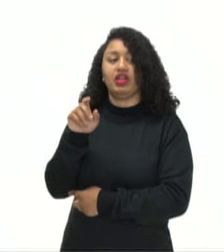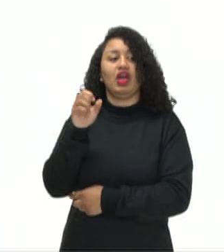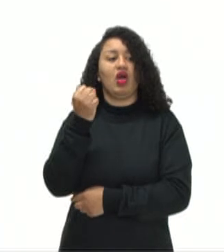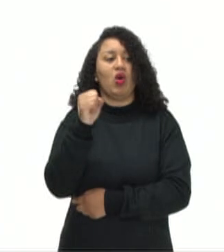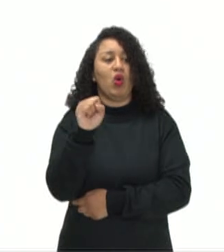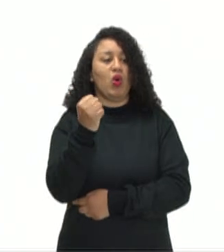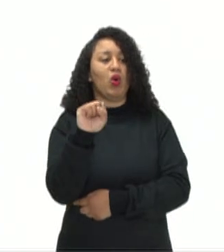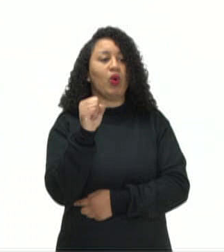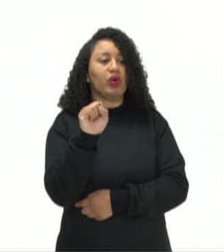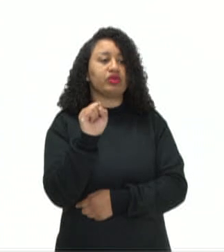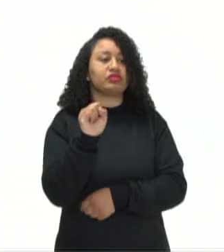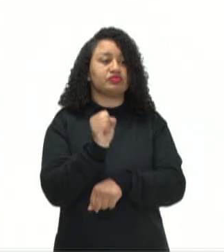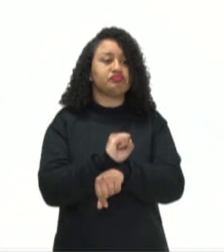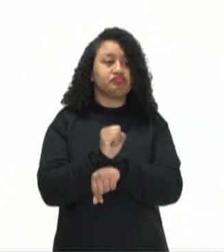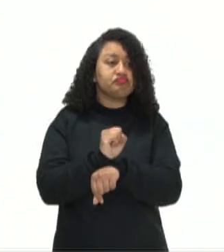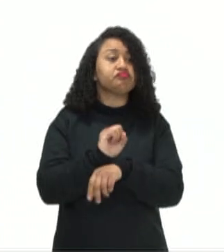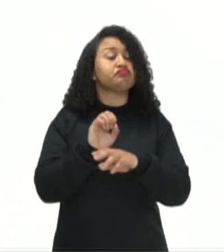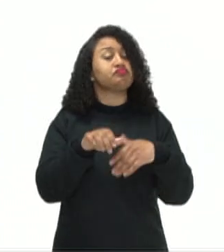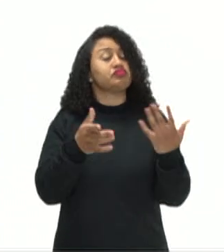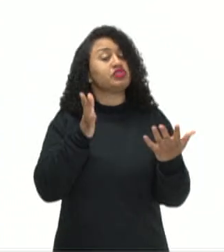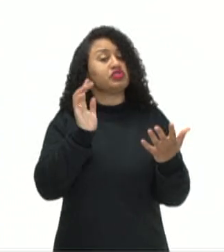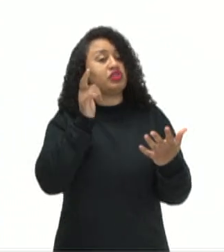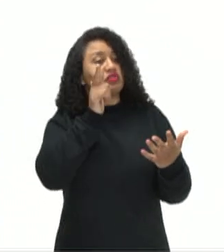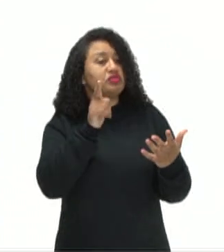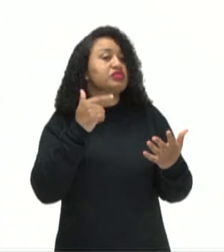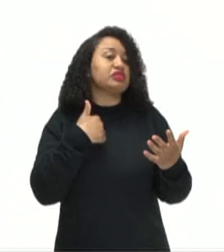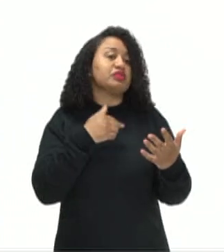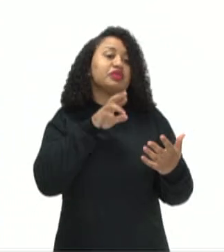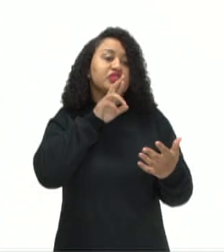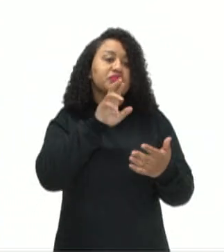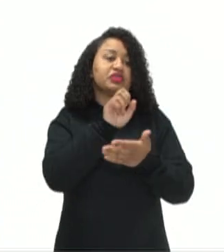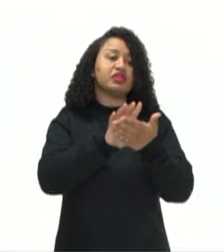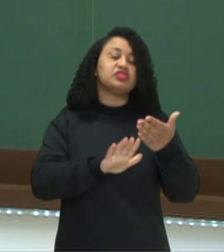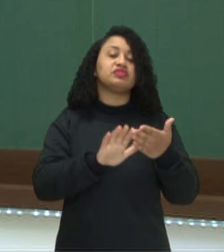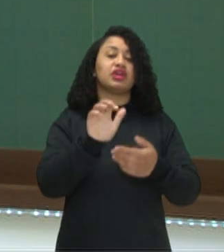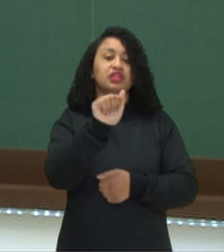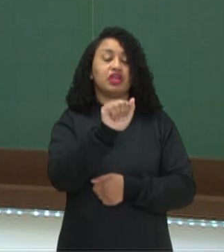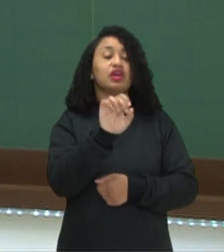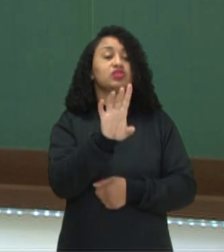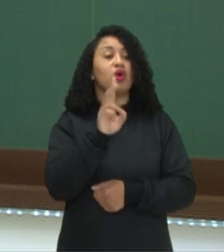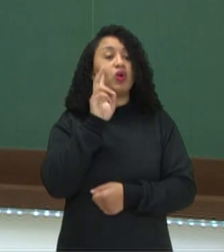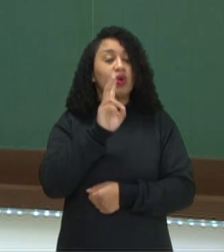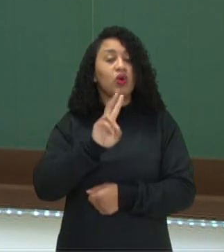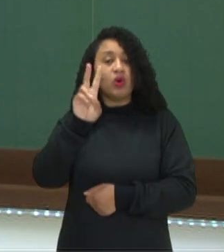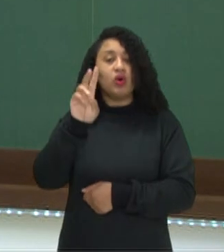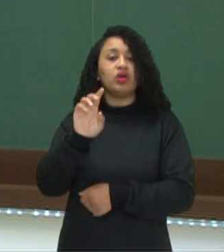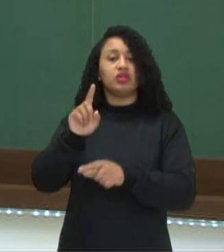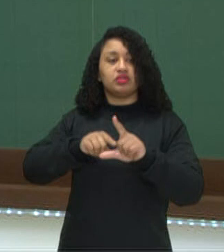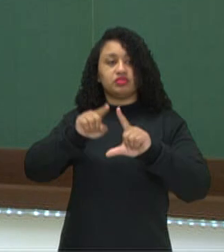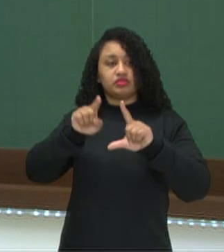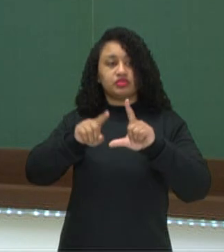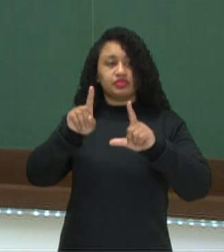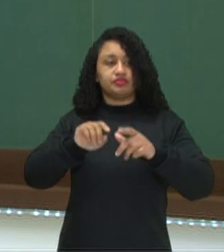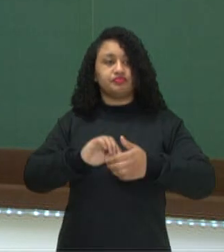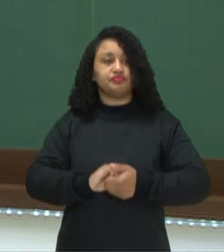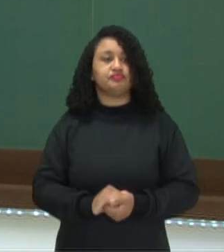segundos, né? Então, já conseguimos resolver a questão A apenas olhando para o nosso gráfico.